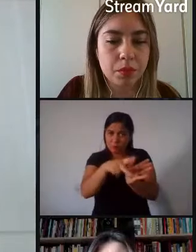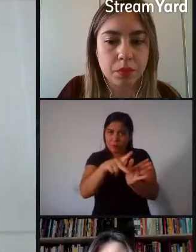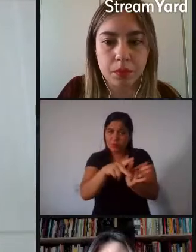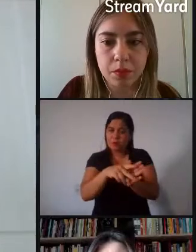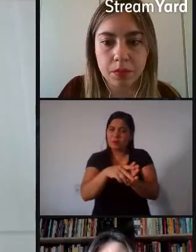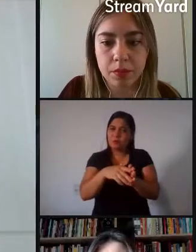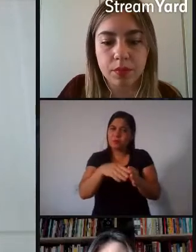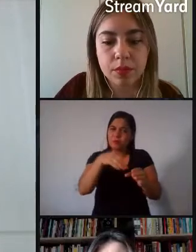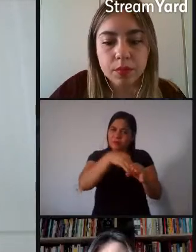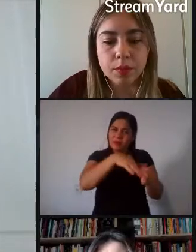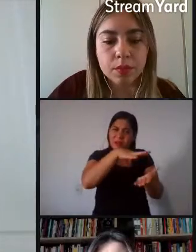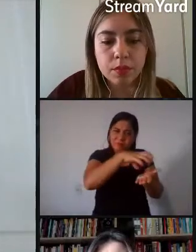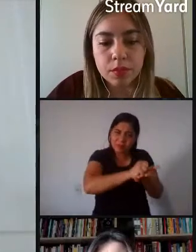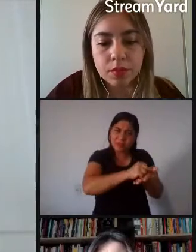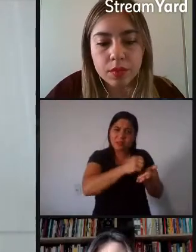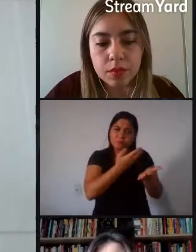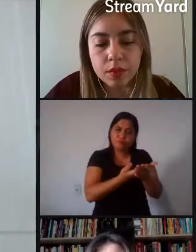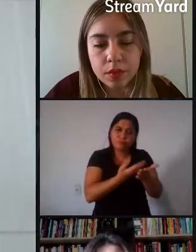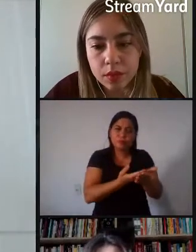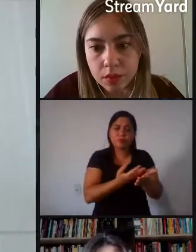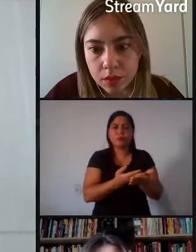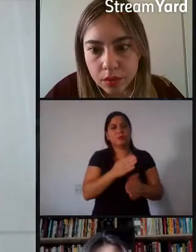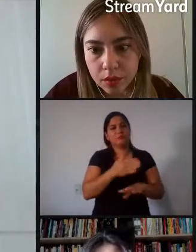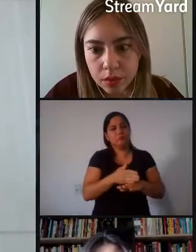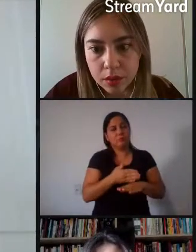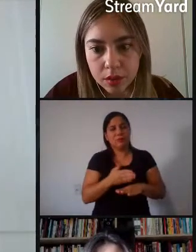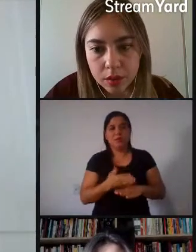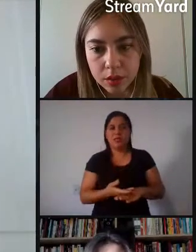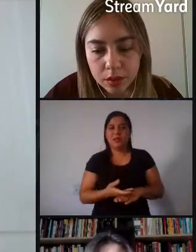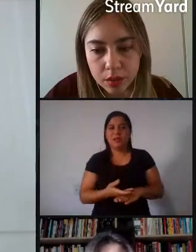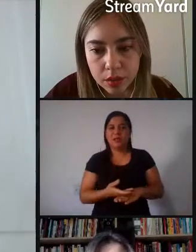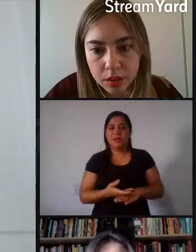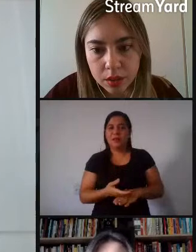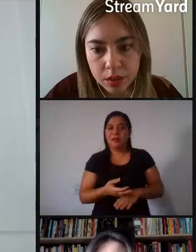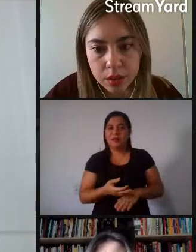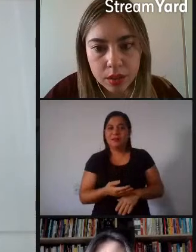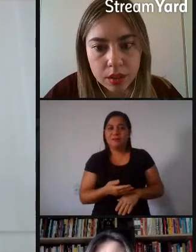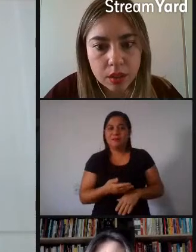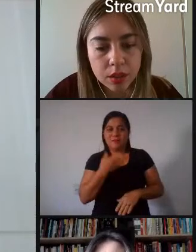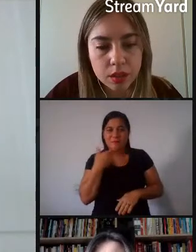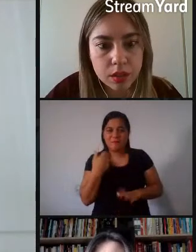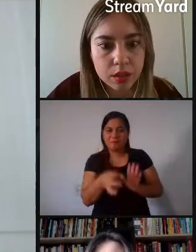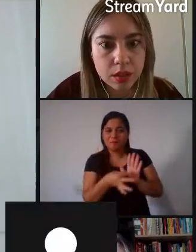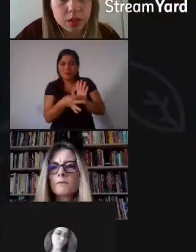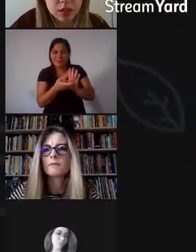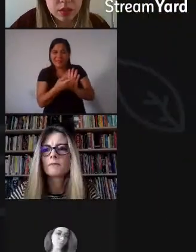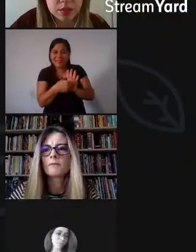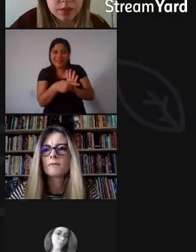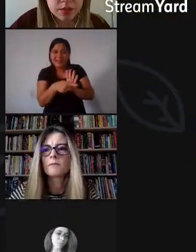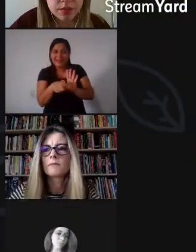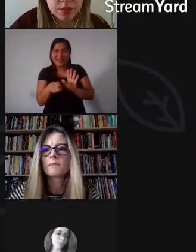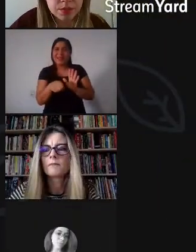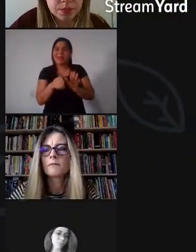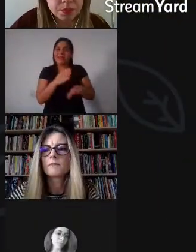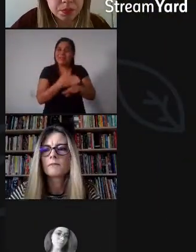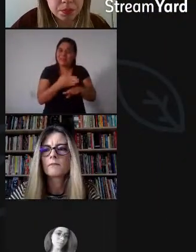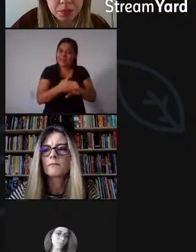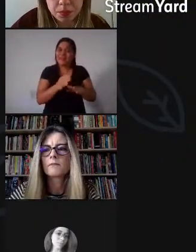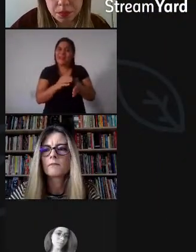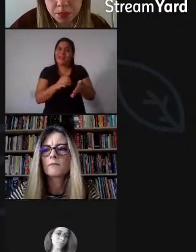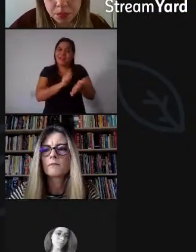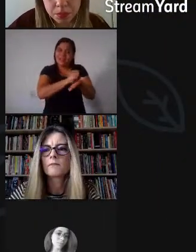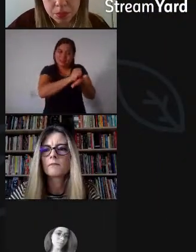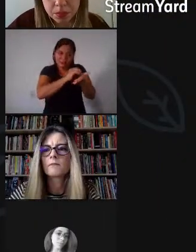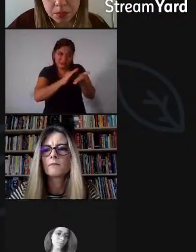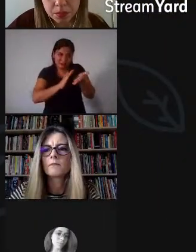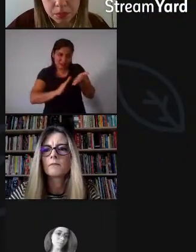que a maior dica de todas é treinar bastante, fazer bastante exercícios, e acho que só assim